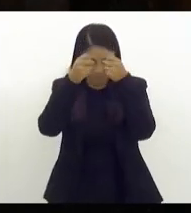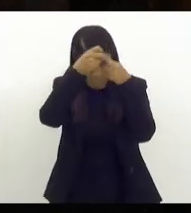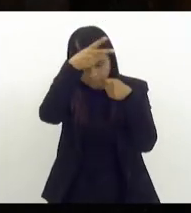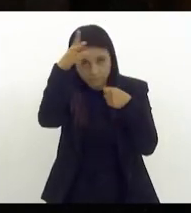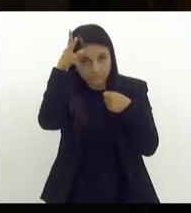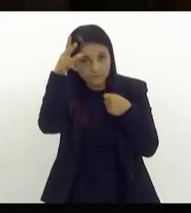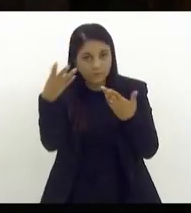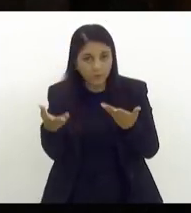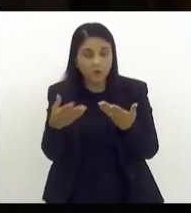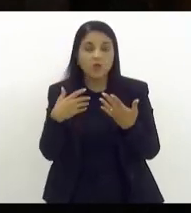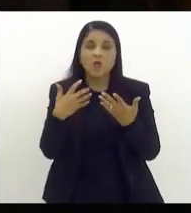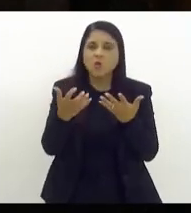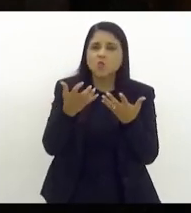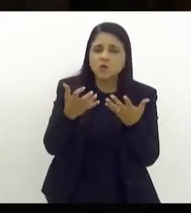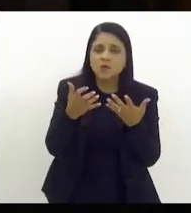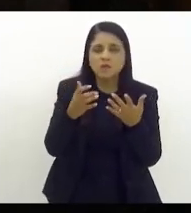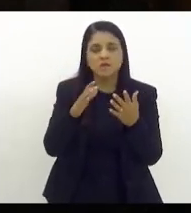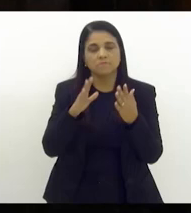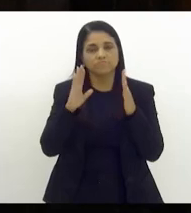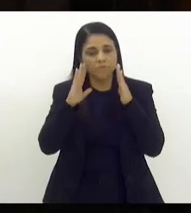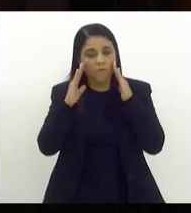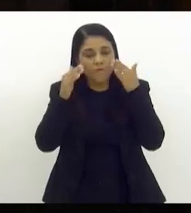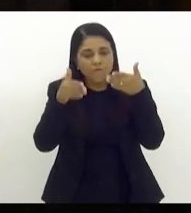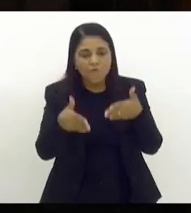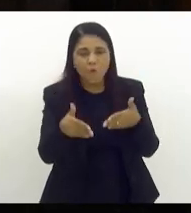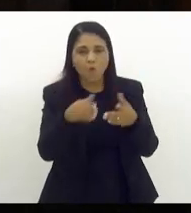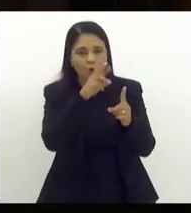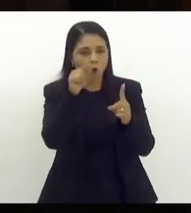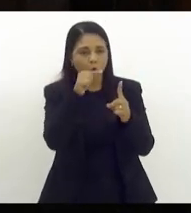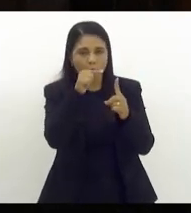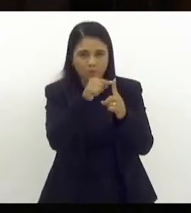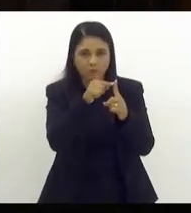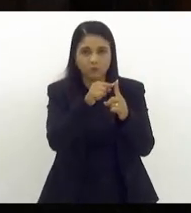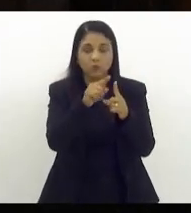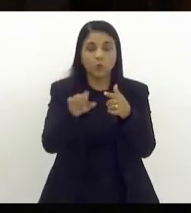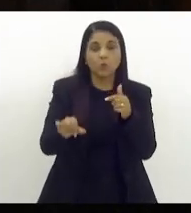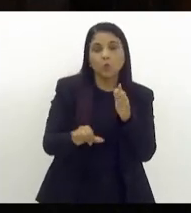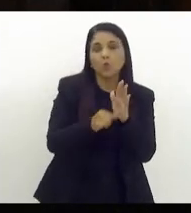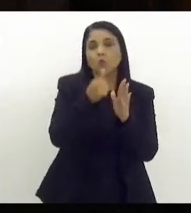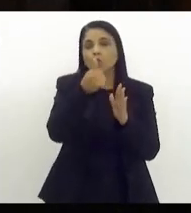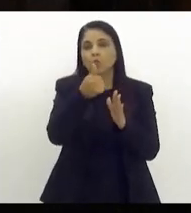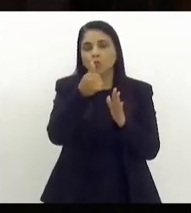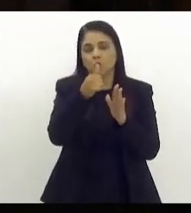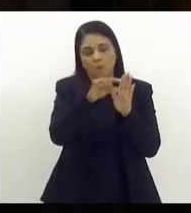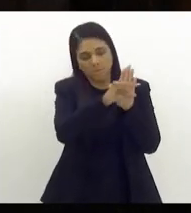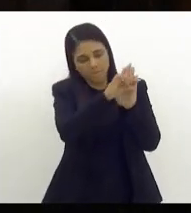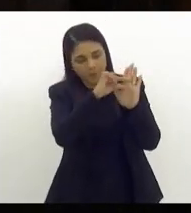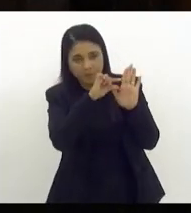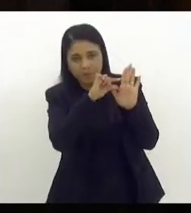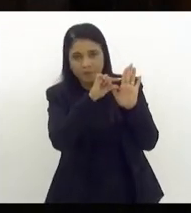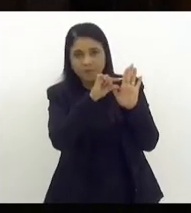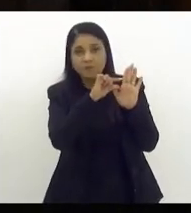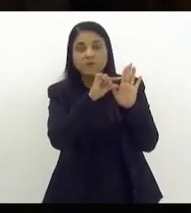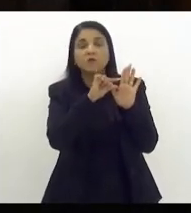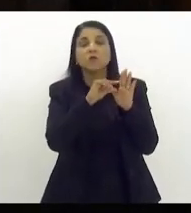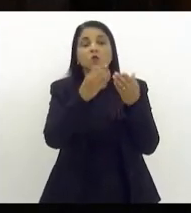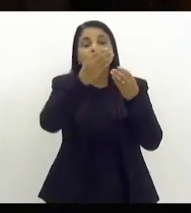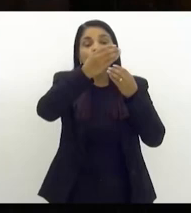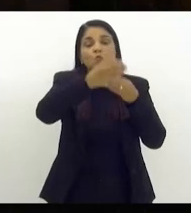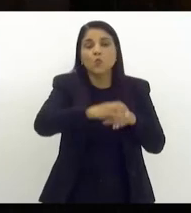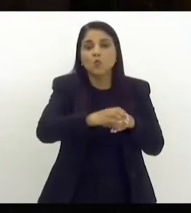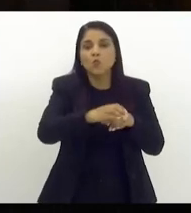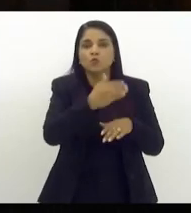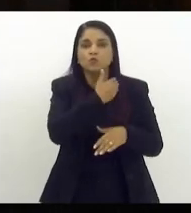ater ao item 1, que é o item do concurso público para todas as